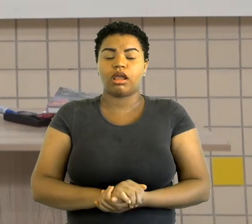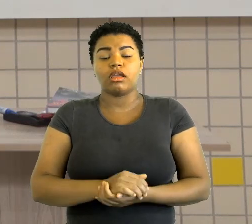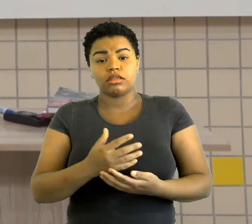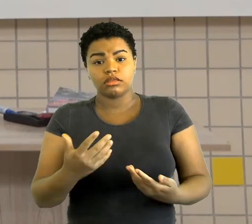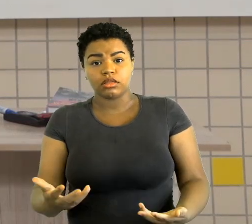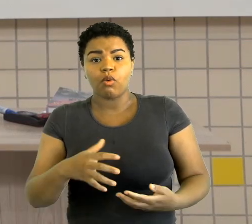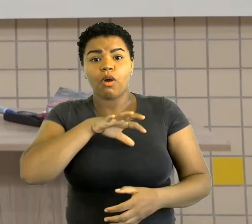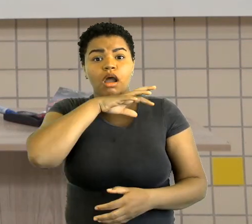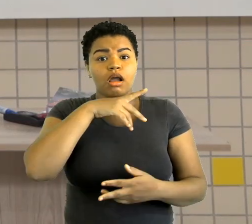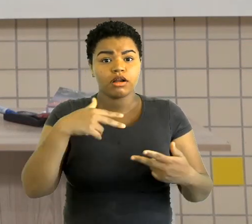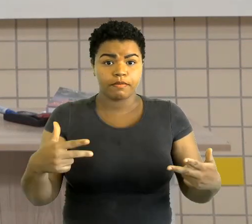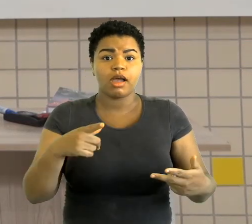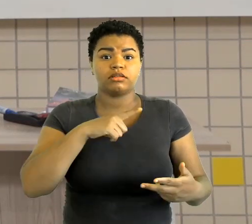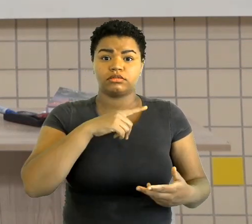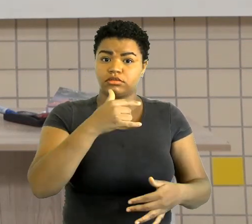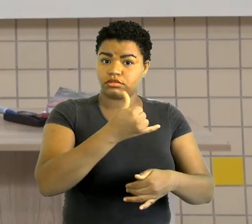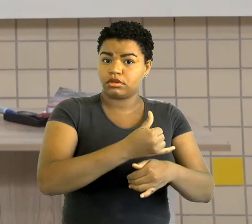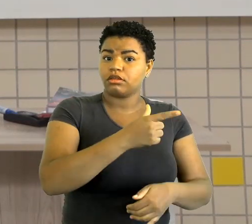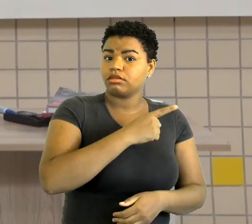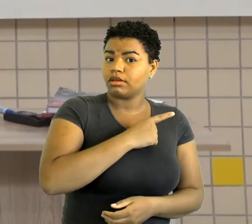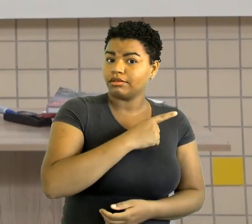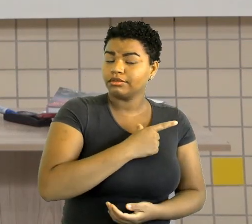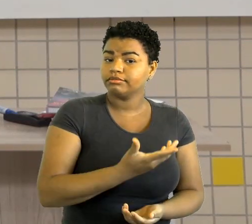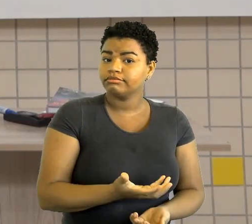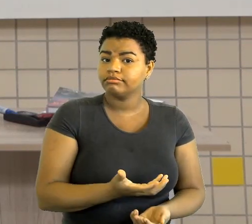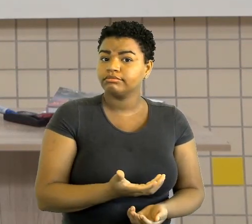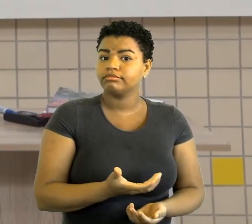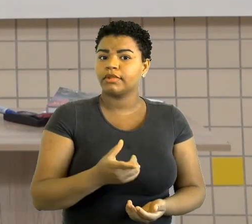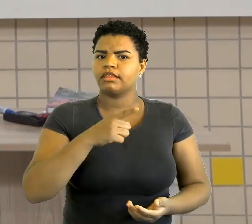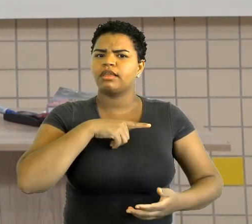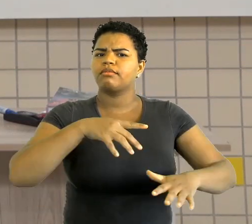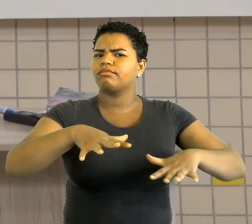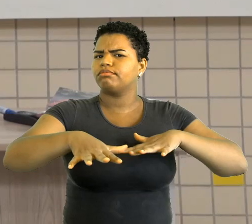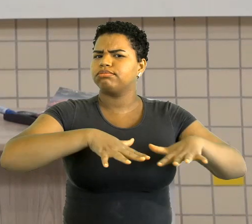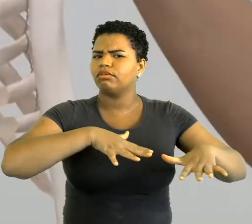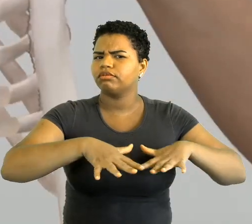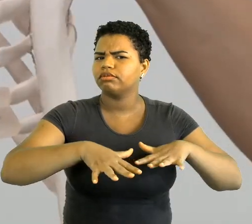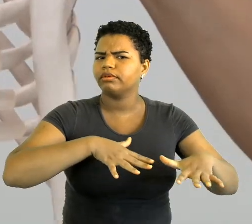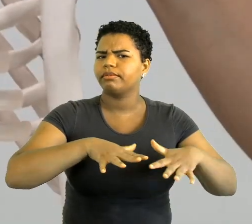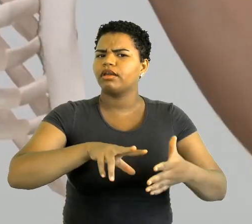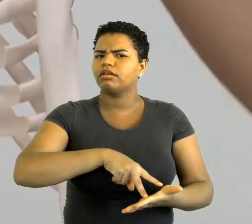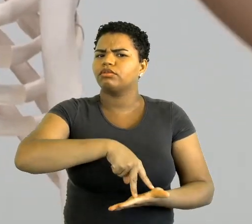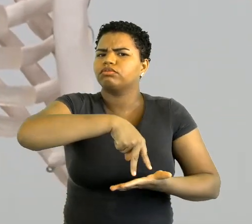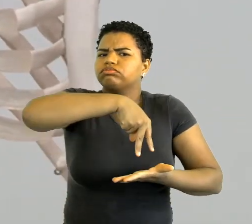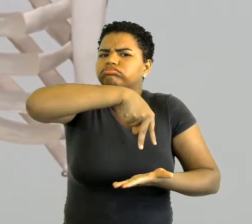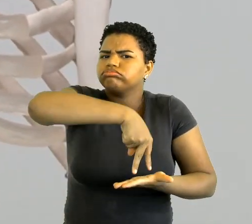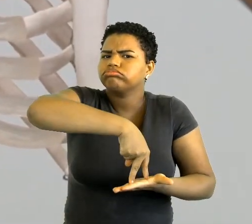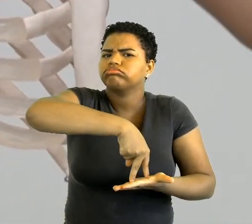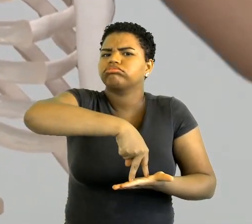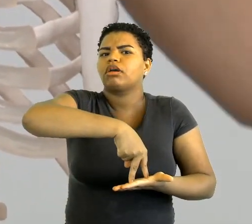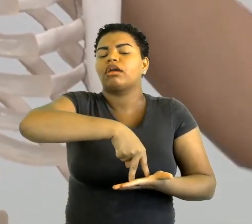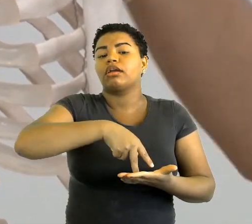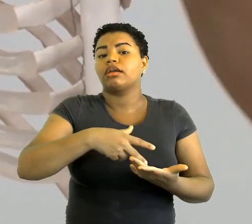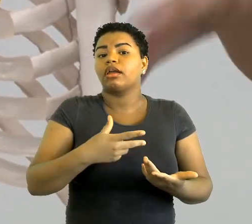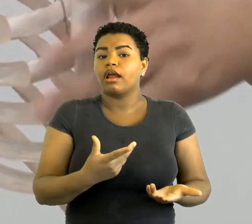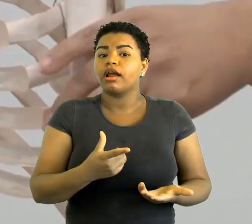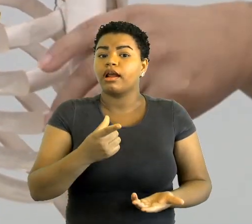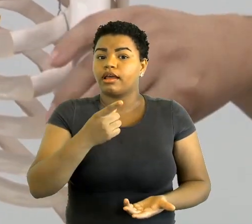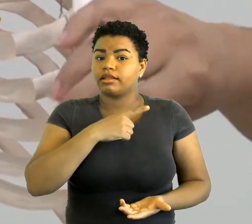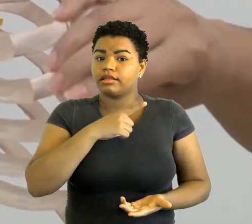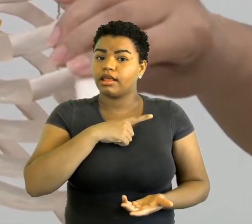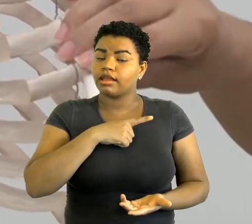animais vertebrados, toda a questão de movimento, a questão de sustentação, ela está